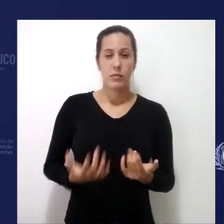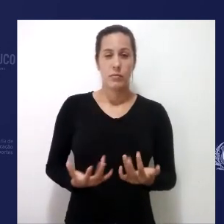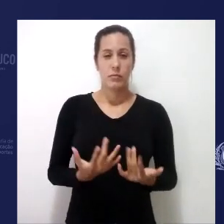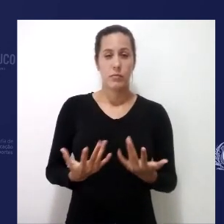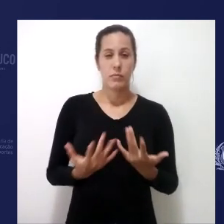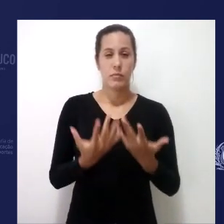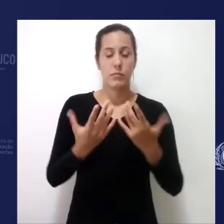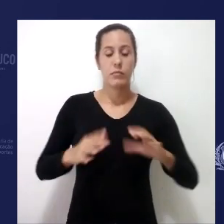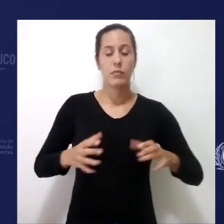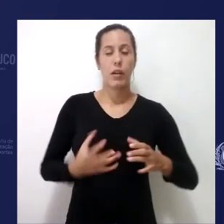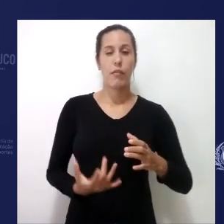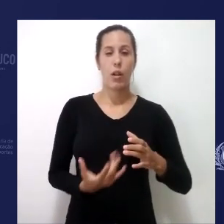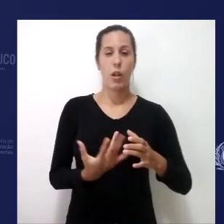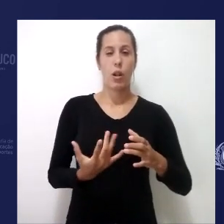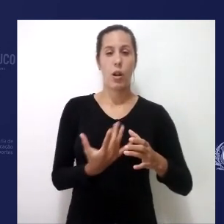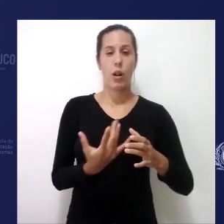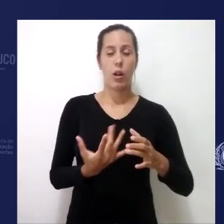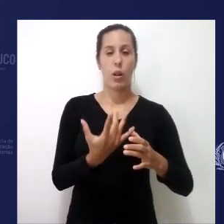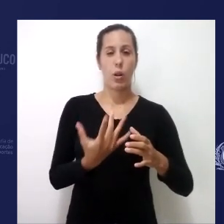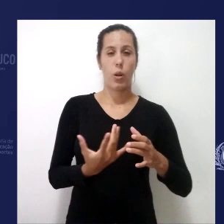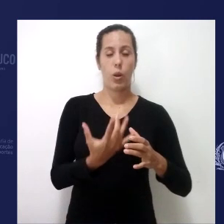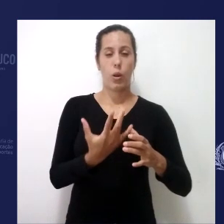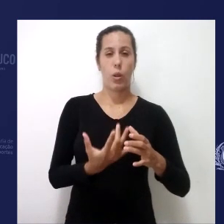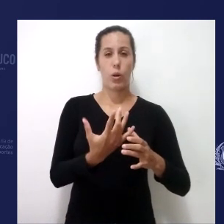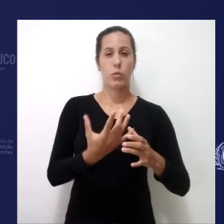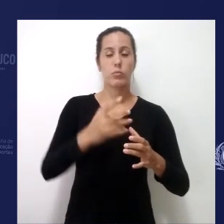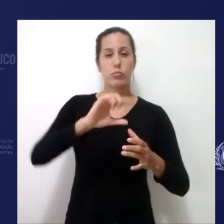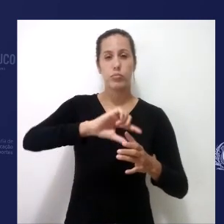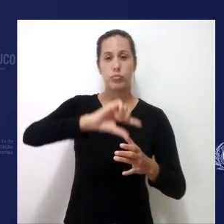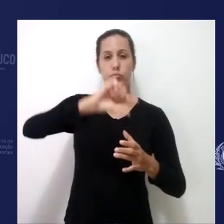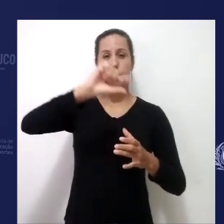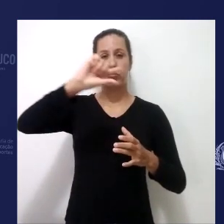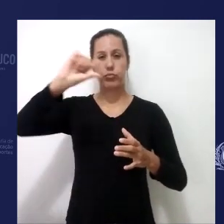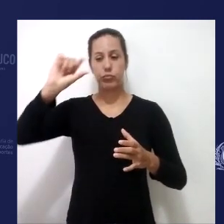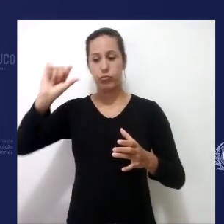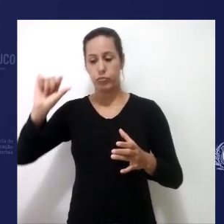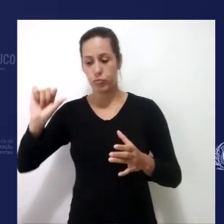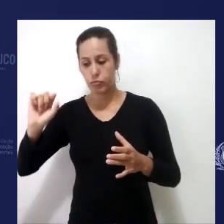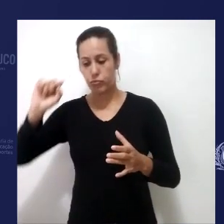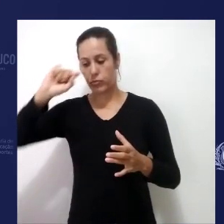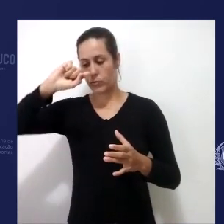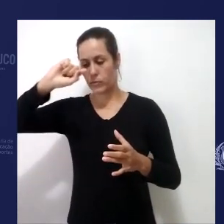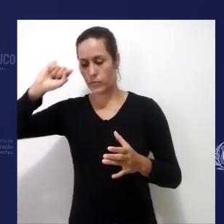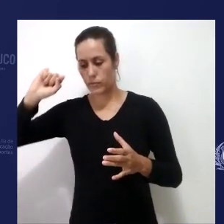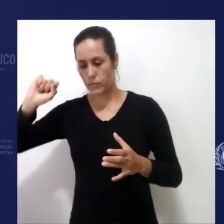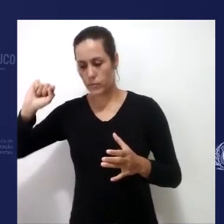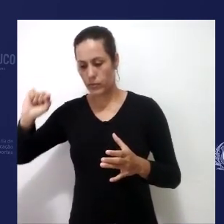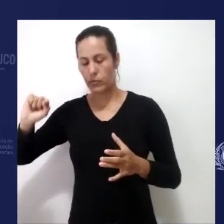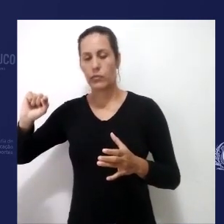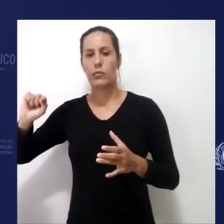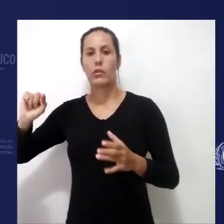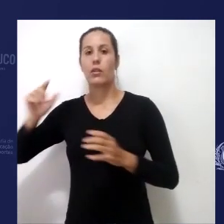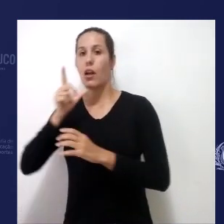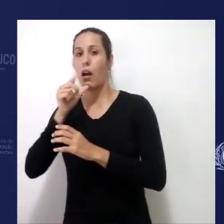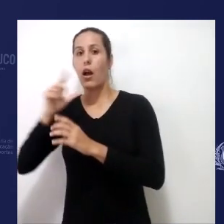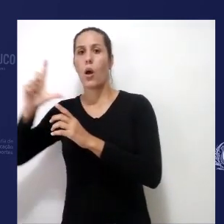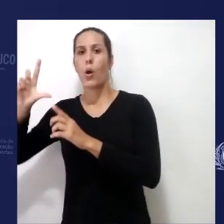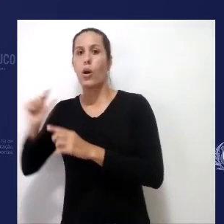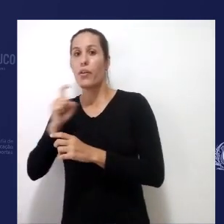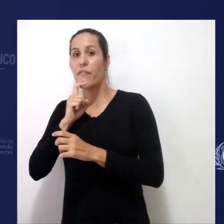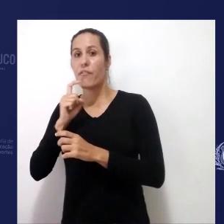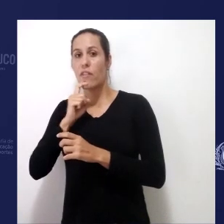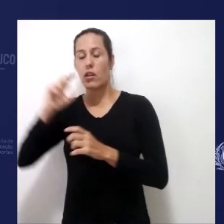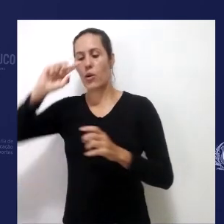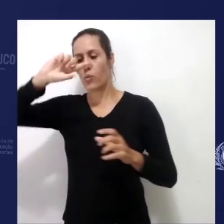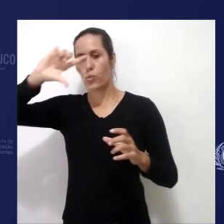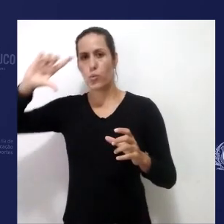temperatura elevada, que no caso é a fonte quente, para o reservatório de temperatura mais baixo, que no caso